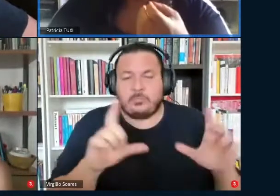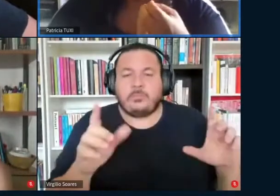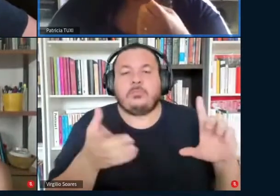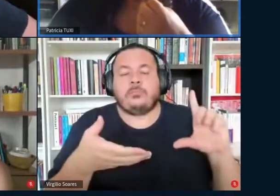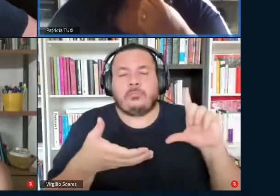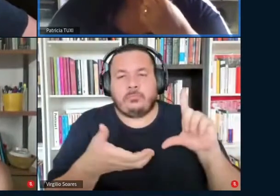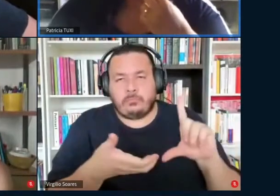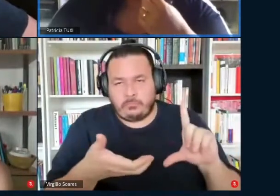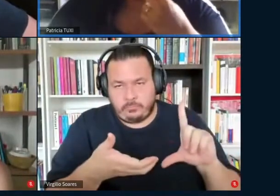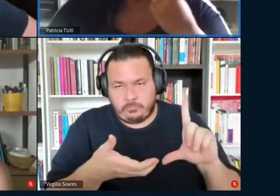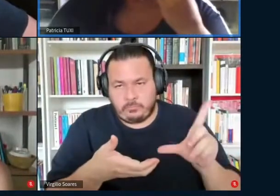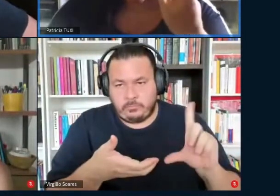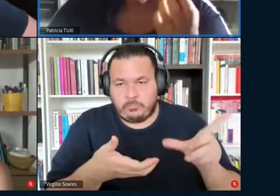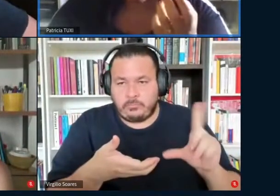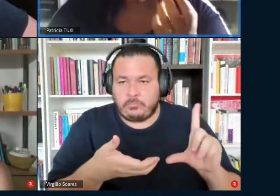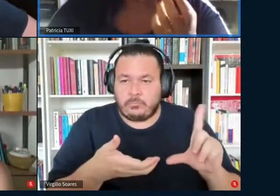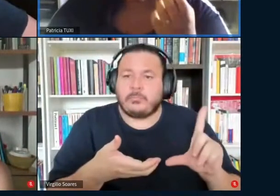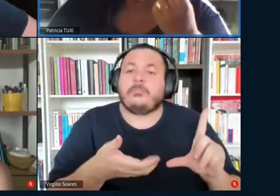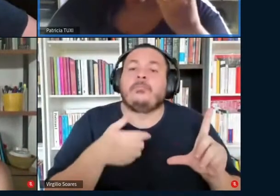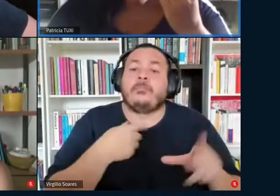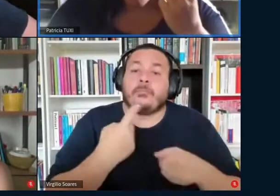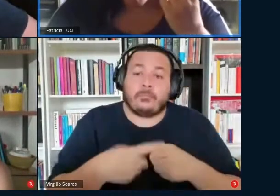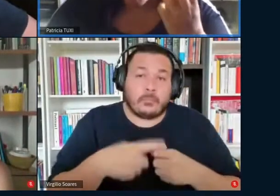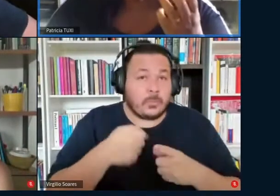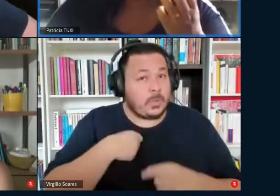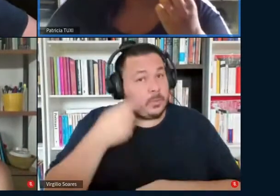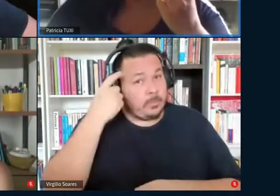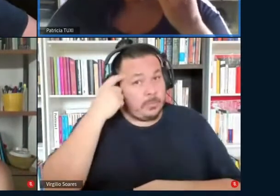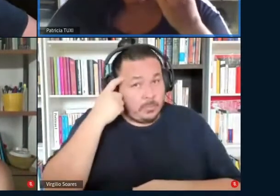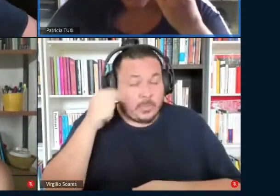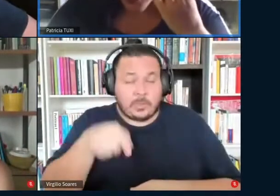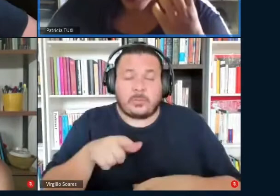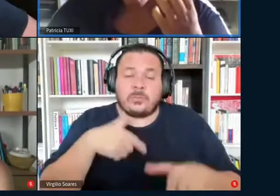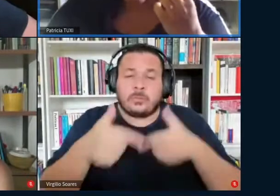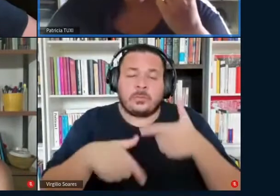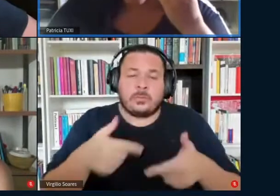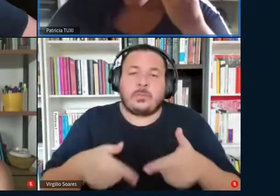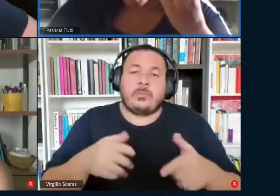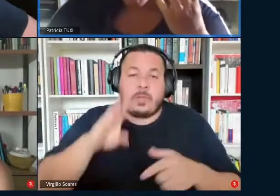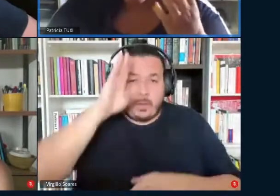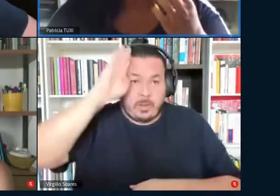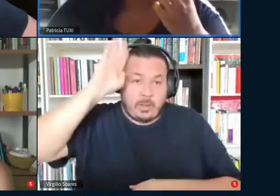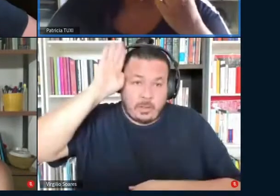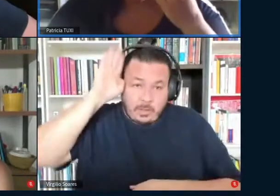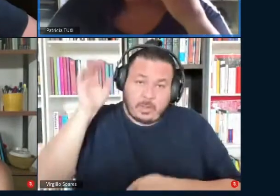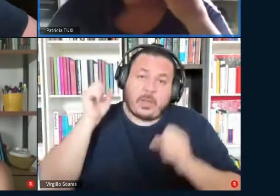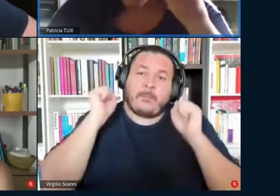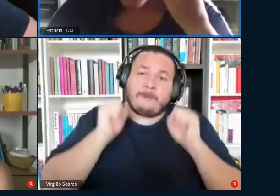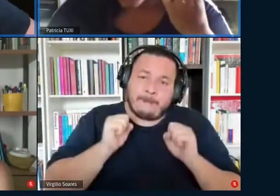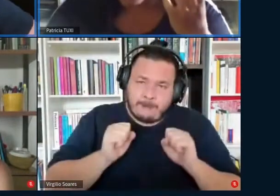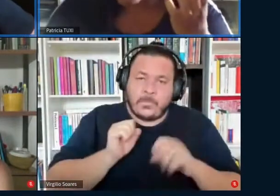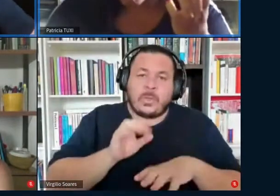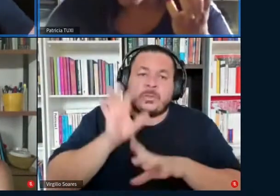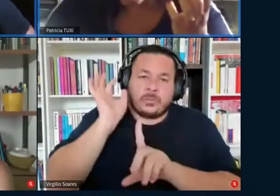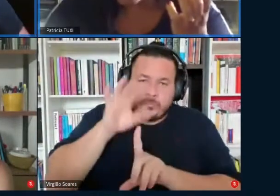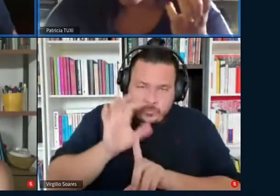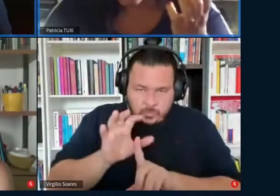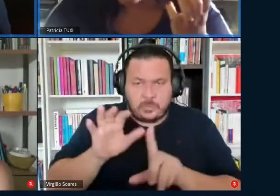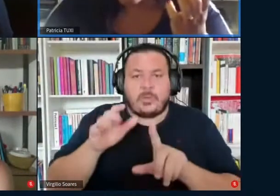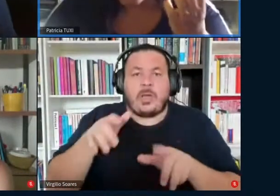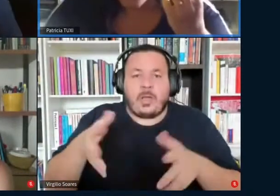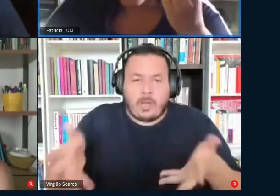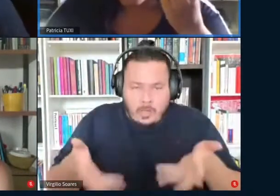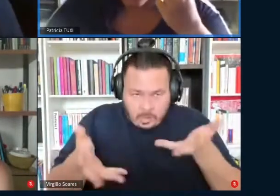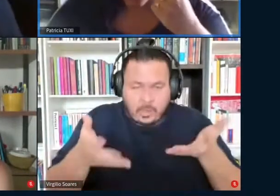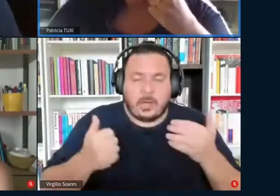o objetivo que eu acho sempre é que o trabalho acadêmico possa influenciar, apoiar, melhorar e, quem sabe, até